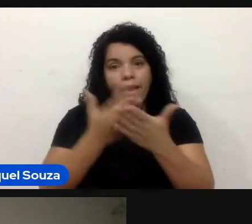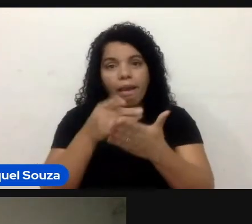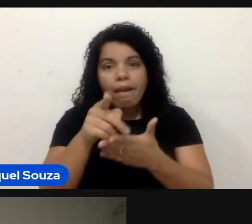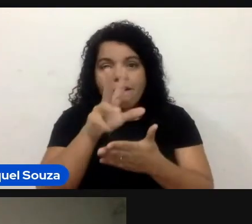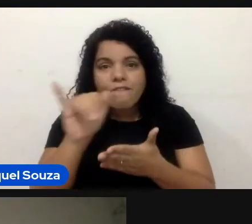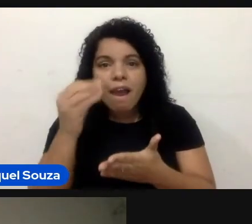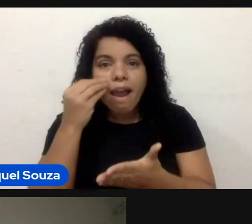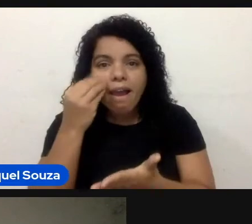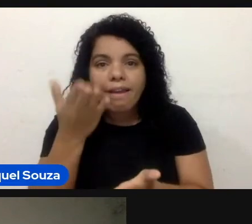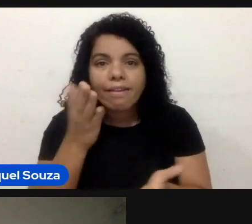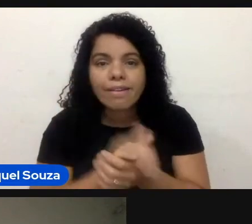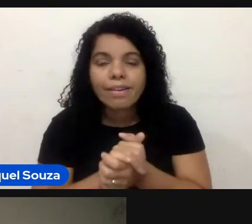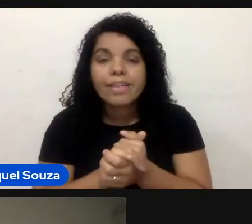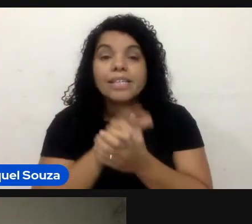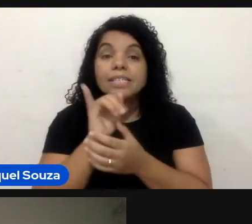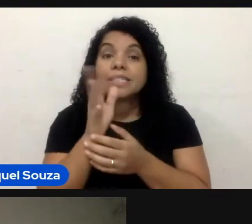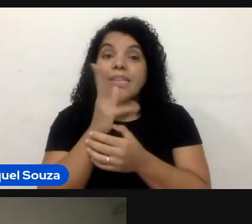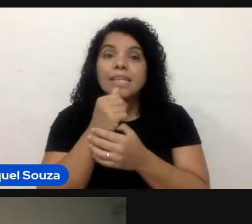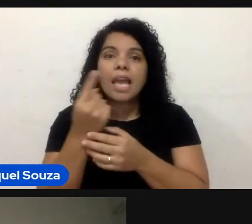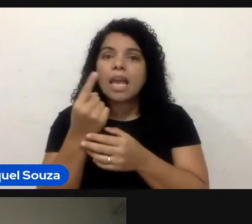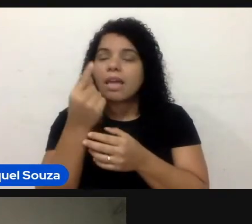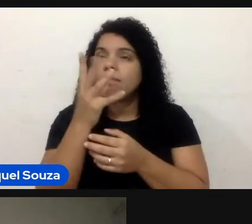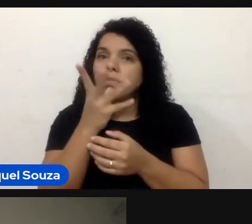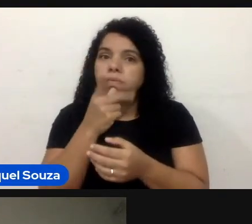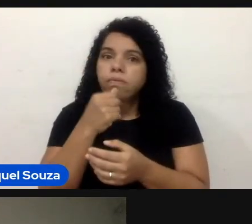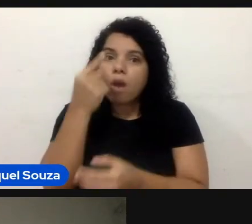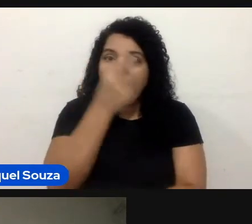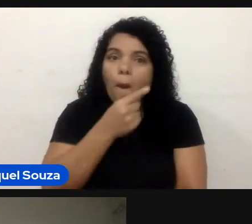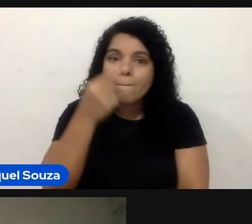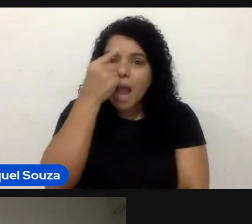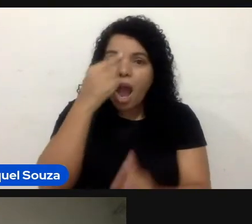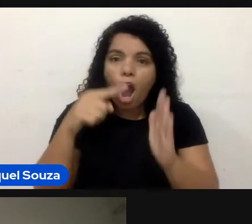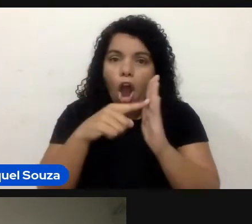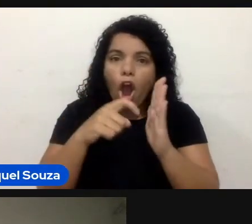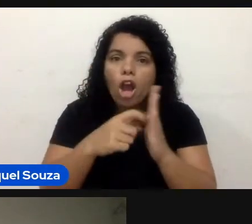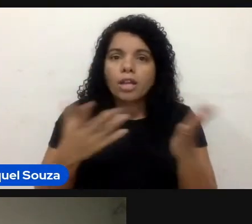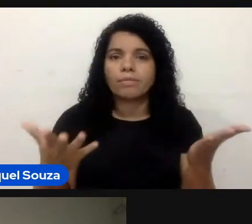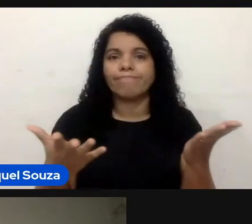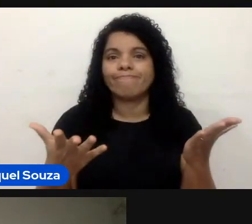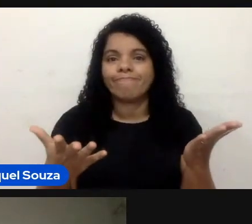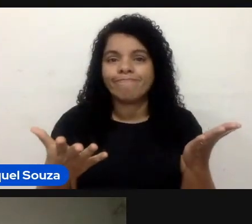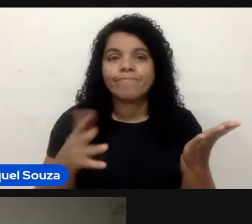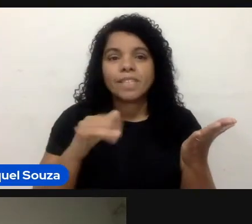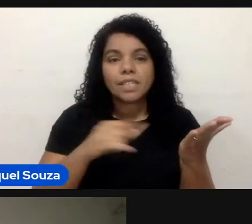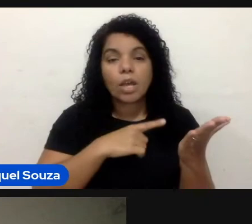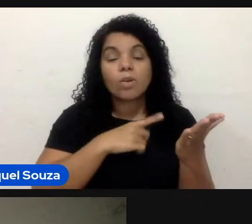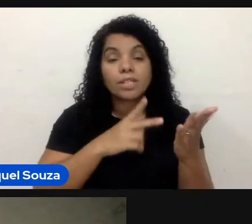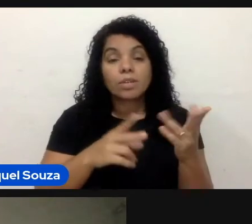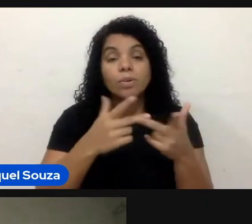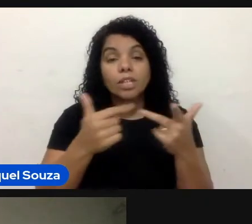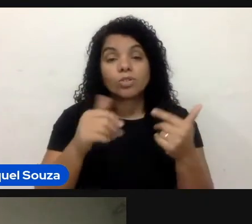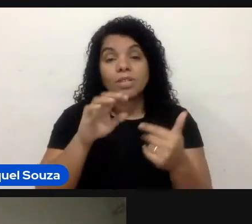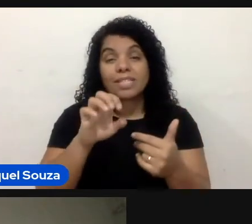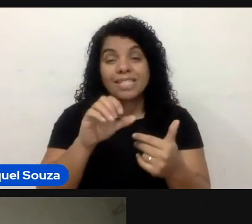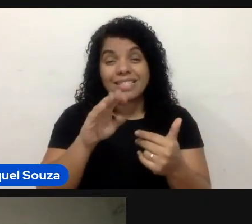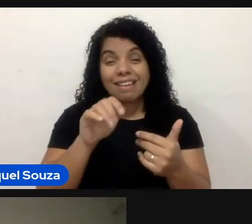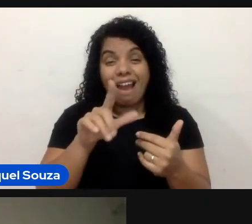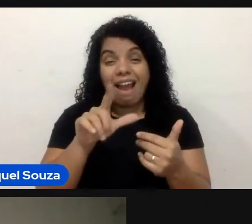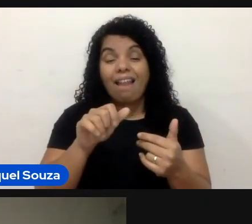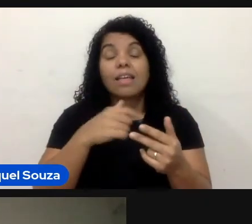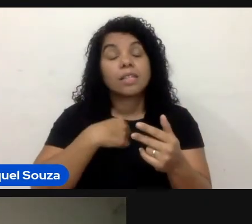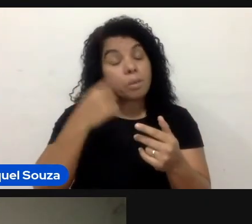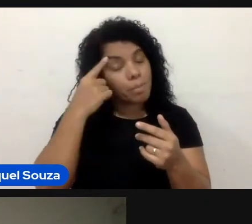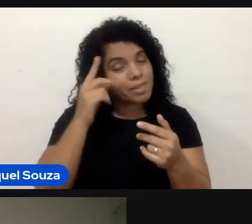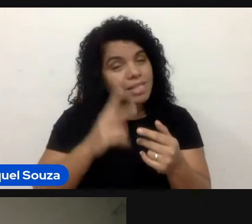testes se uma coisa demora 1 hora para rodar. Quando as coisas escalam, você sempre vai ter que pensar em paralelizar. Claro que você